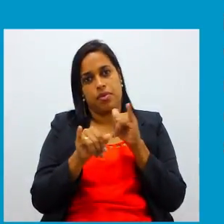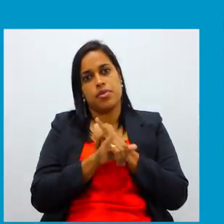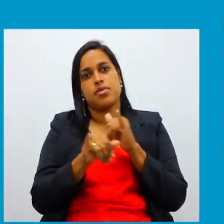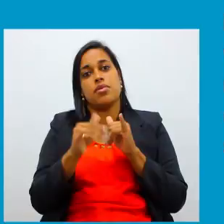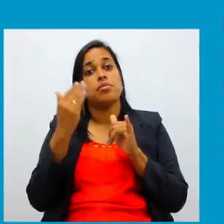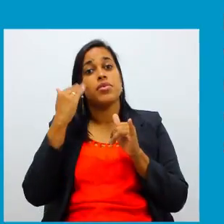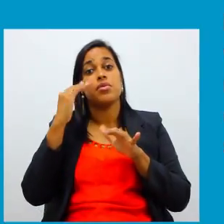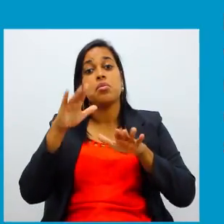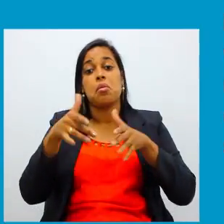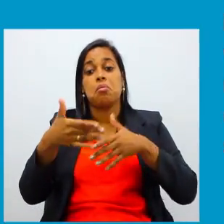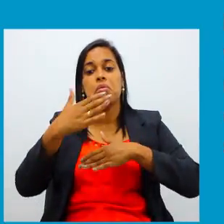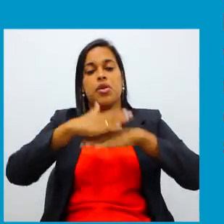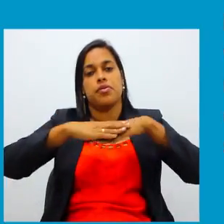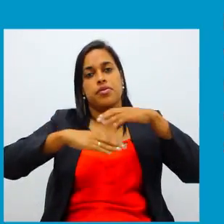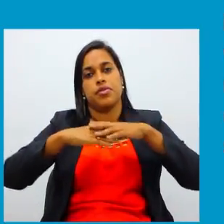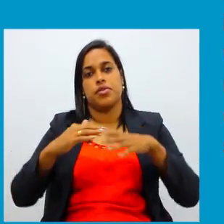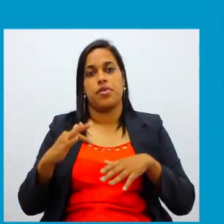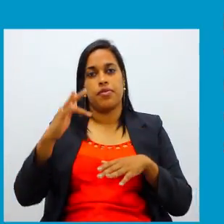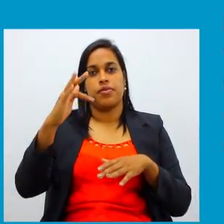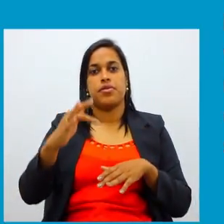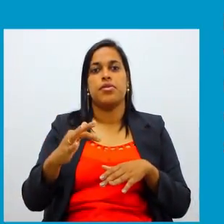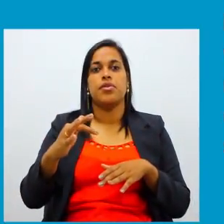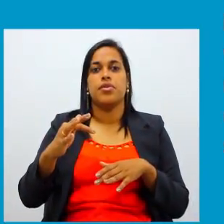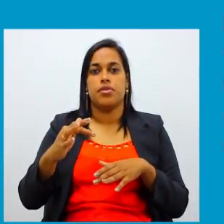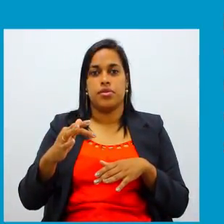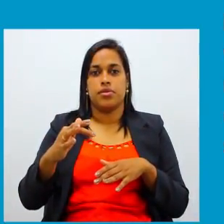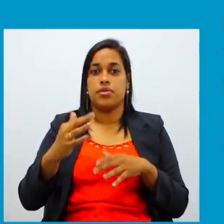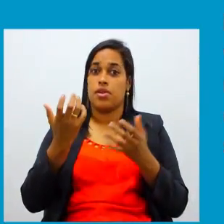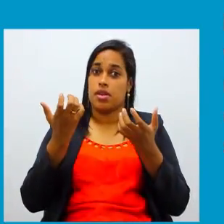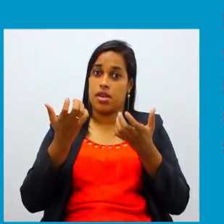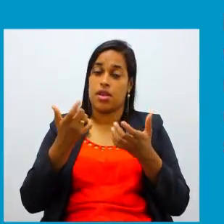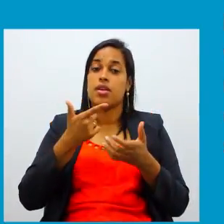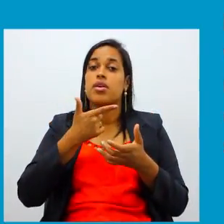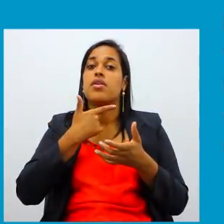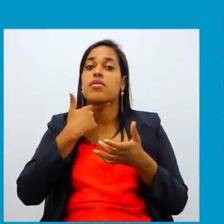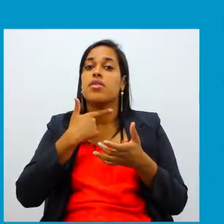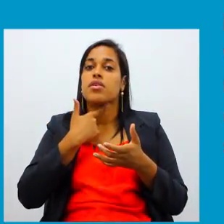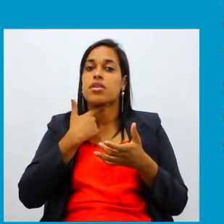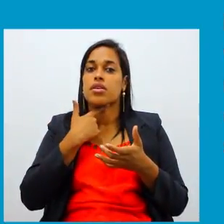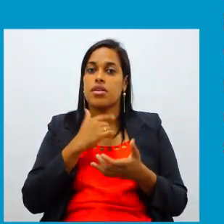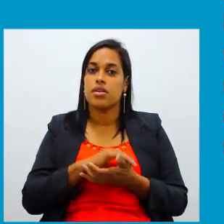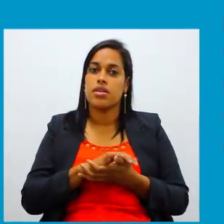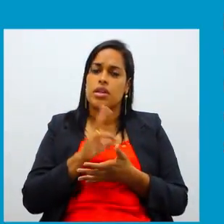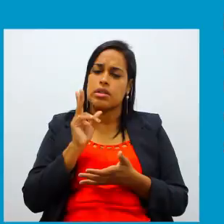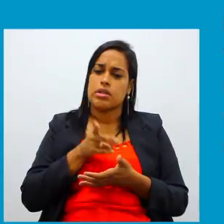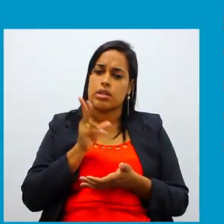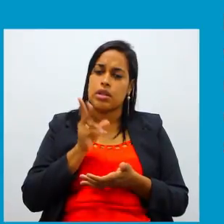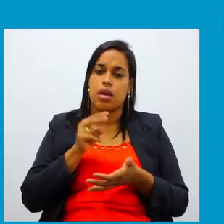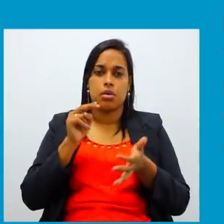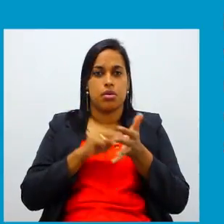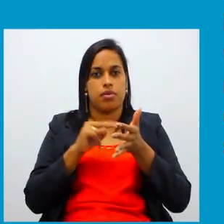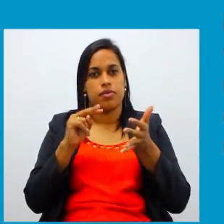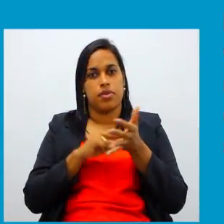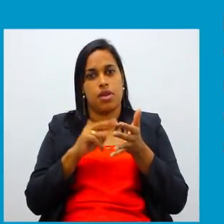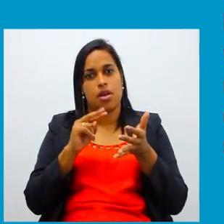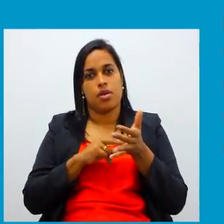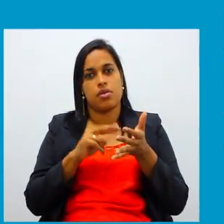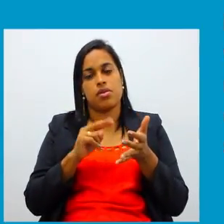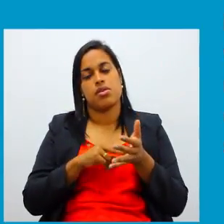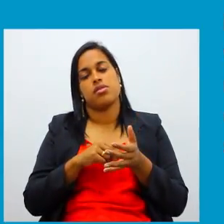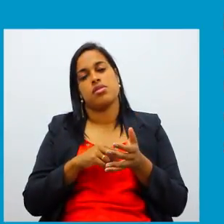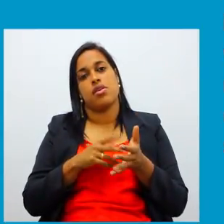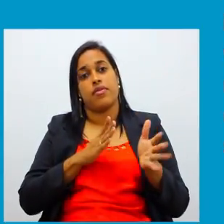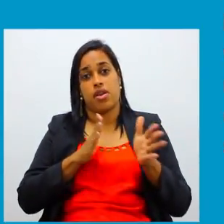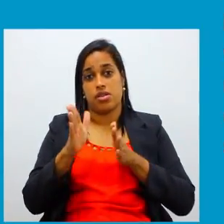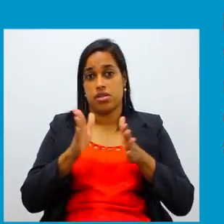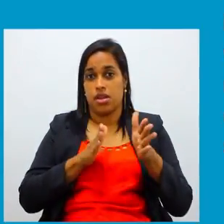para saber quem são os futuros colaboradores que pretendem uma vaga nos seus quadros. Com muita frequência, a sua rede social